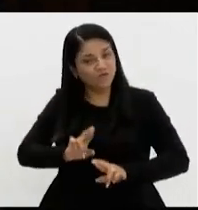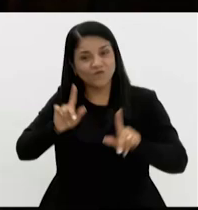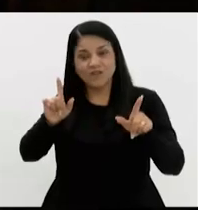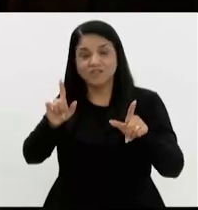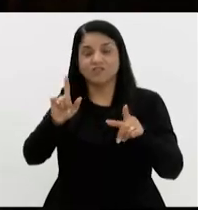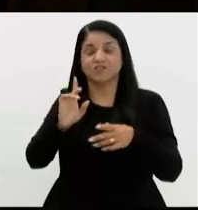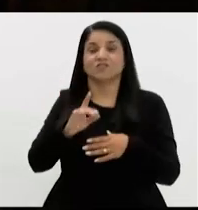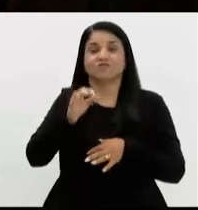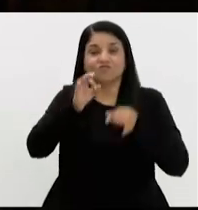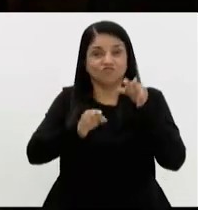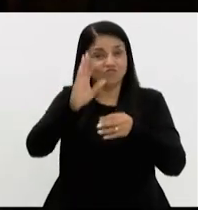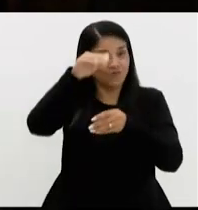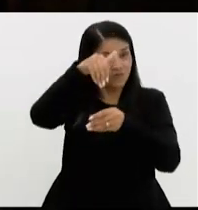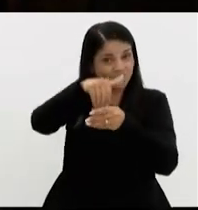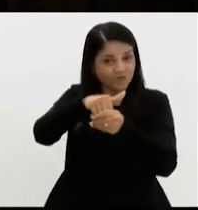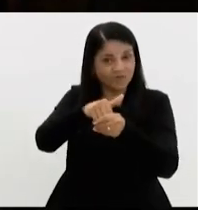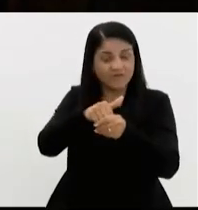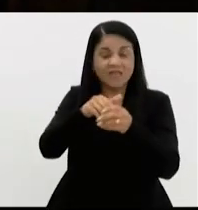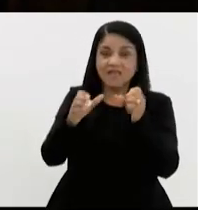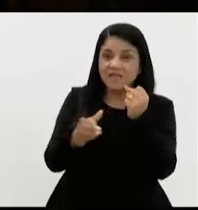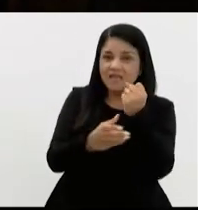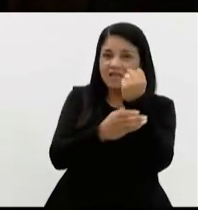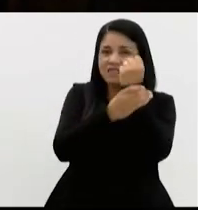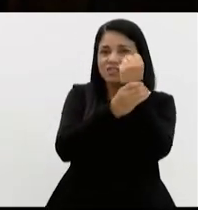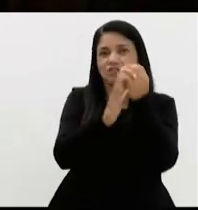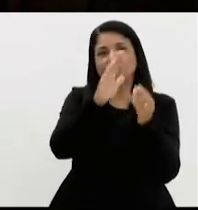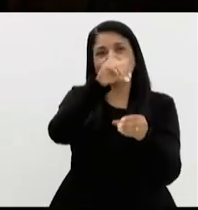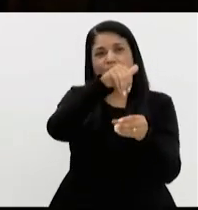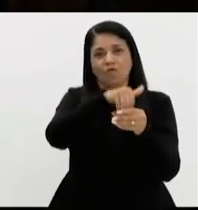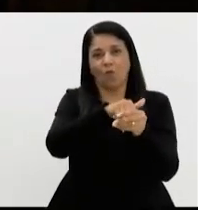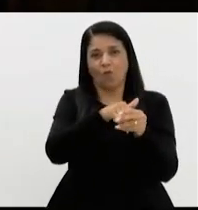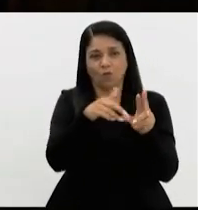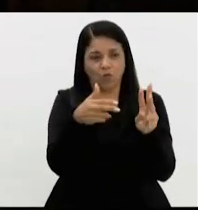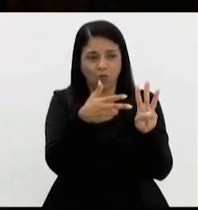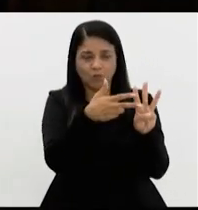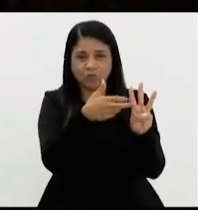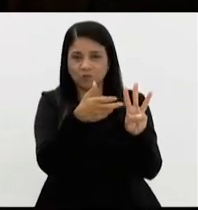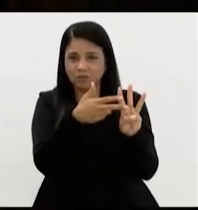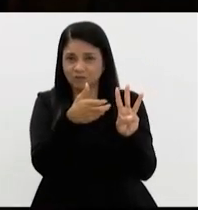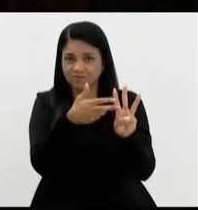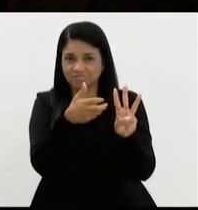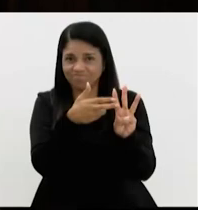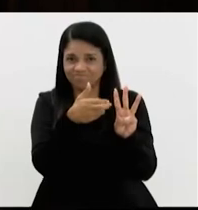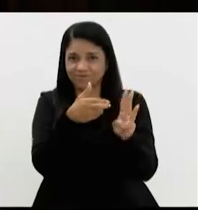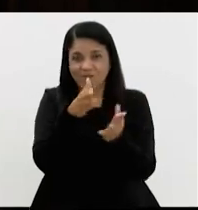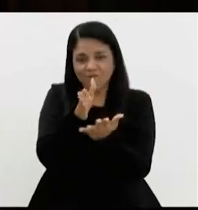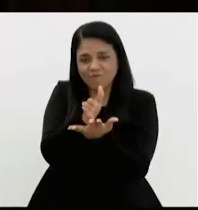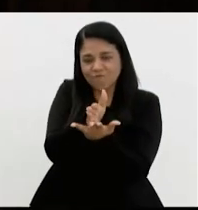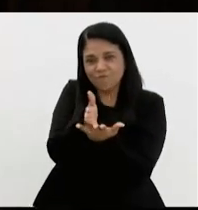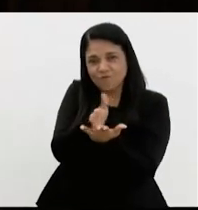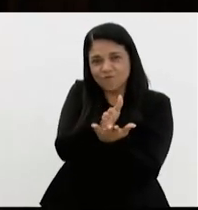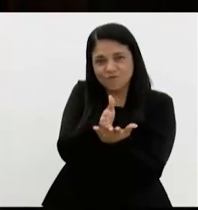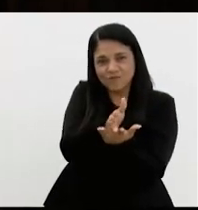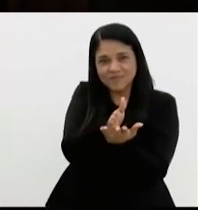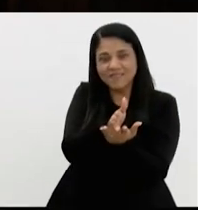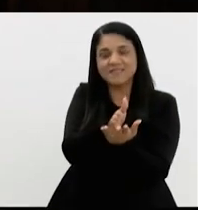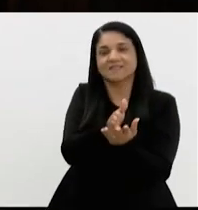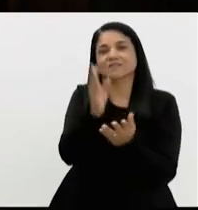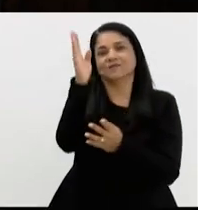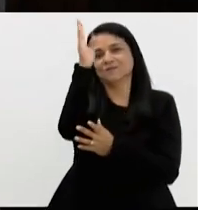eleitoral que vai garantir o voto do indígena nas fronteiras deste país de